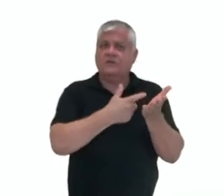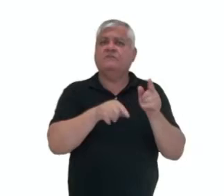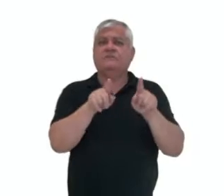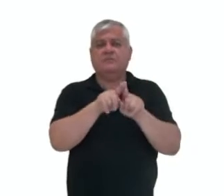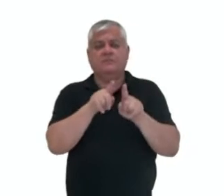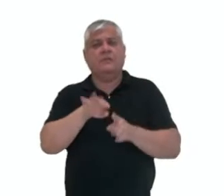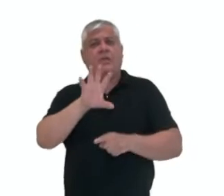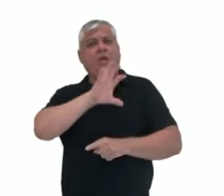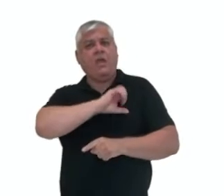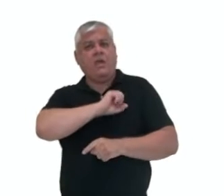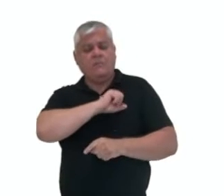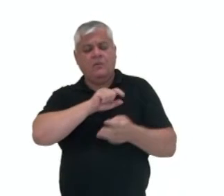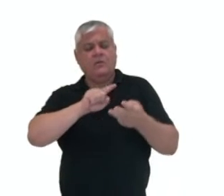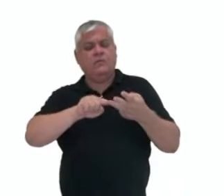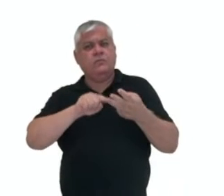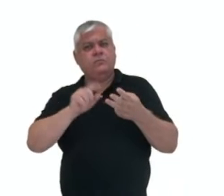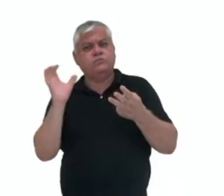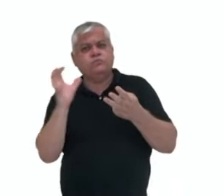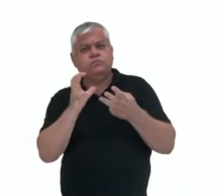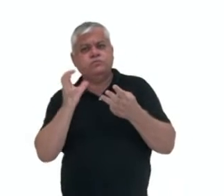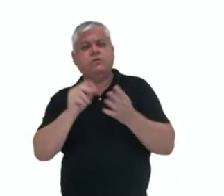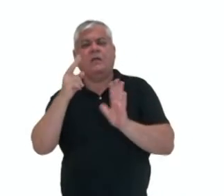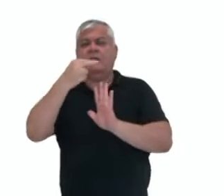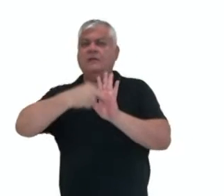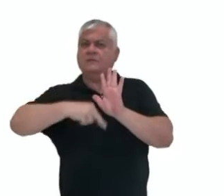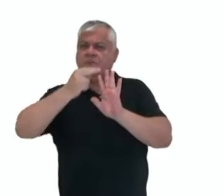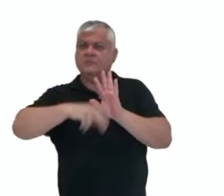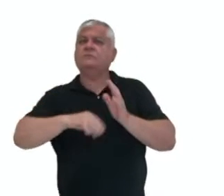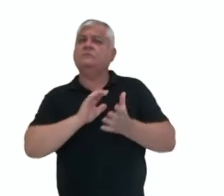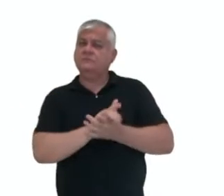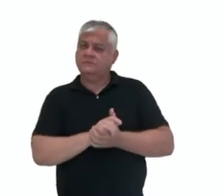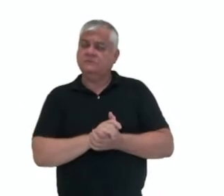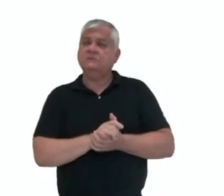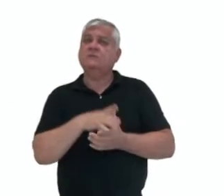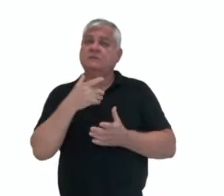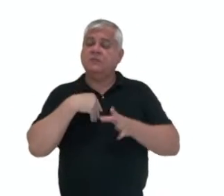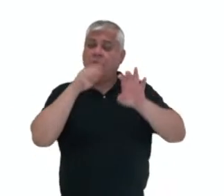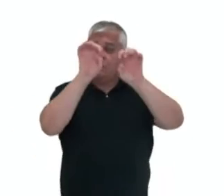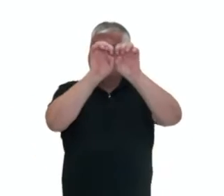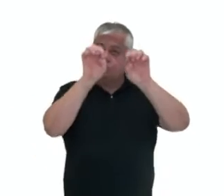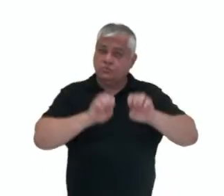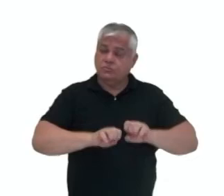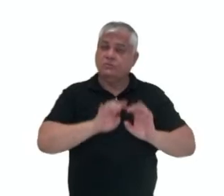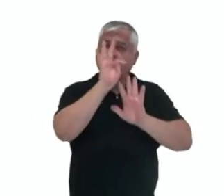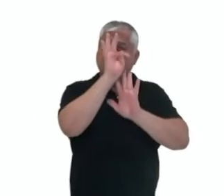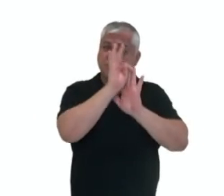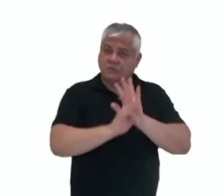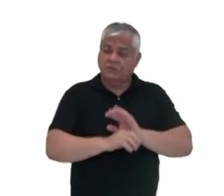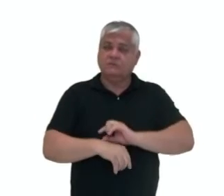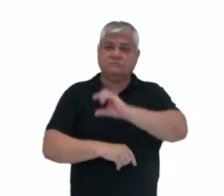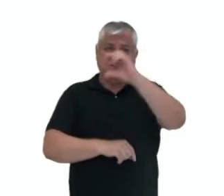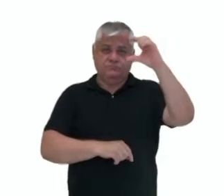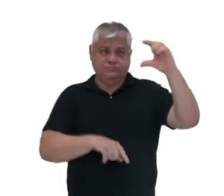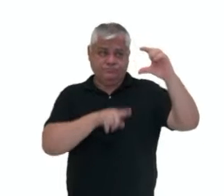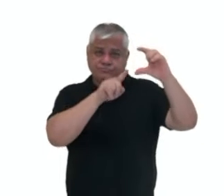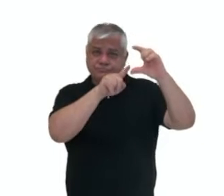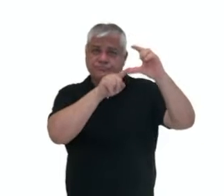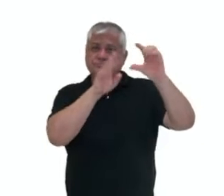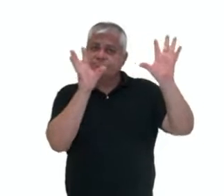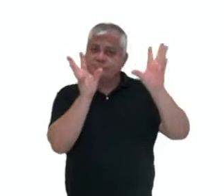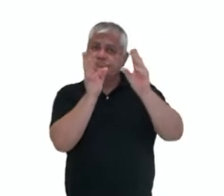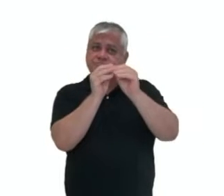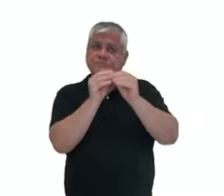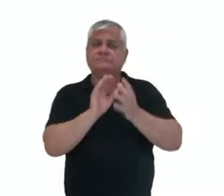leitura, já anunciada no título. Então, do ponto de vista estrutural, este recorte corresponde à conclusão do